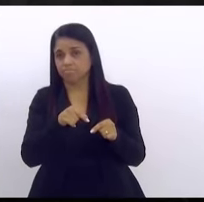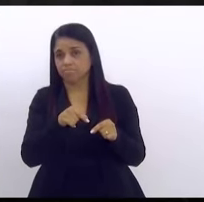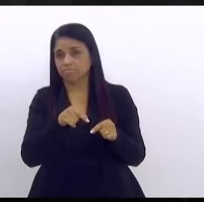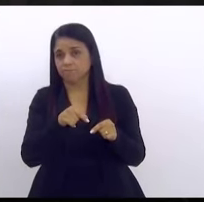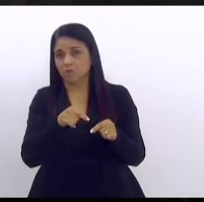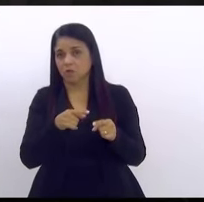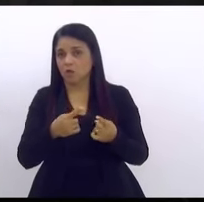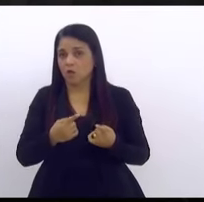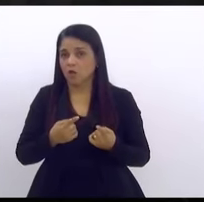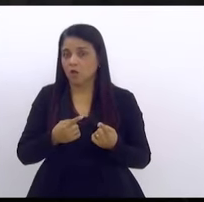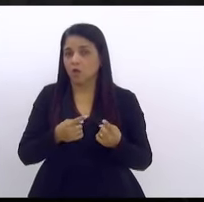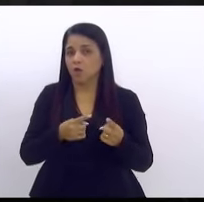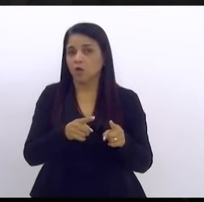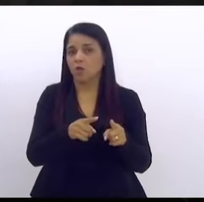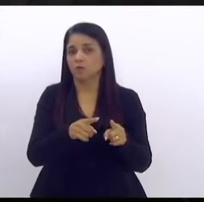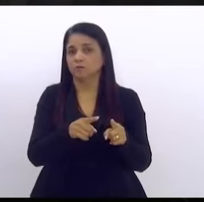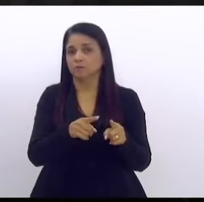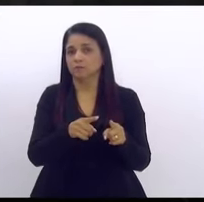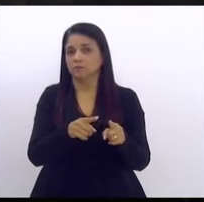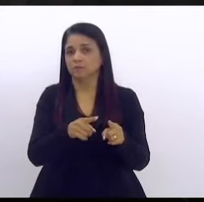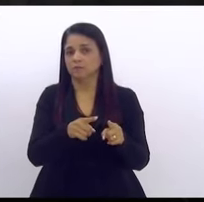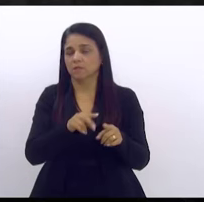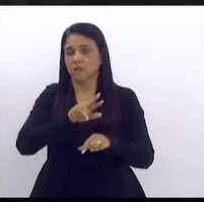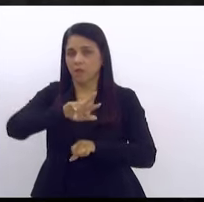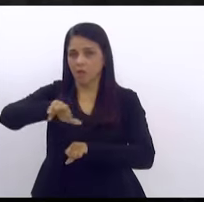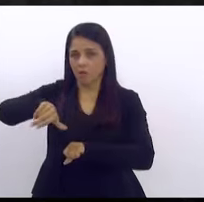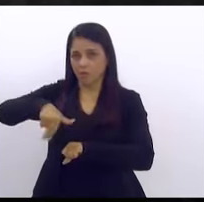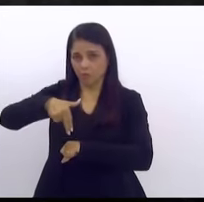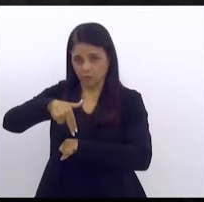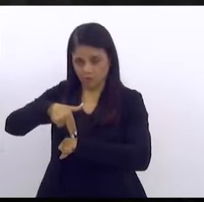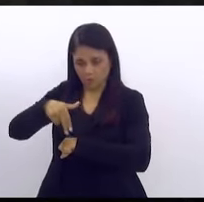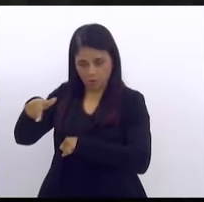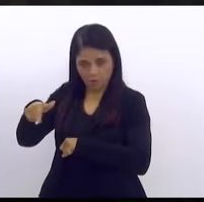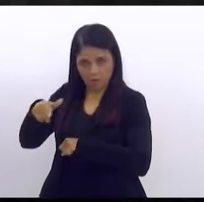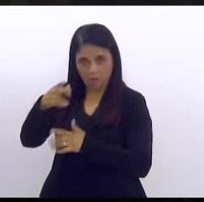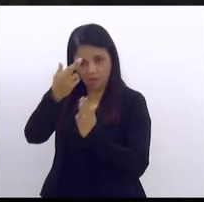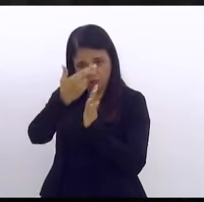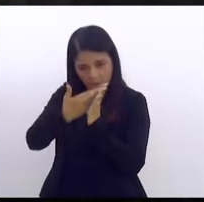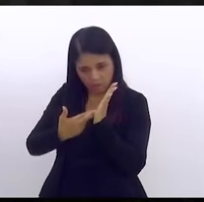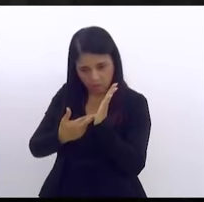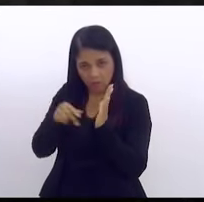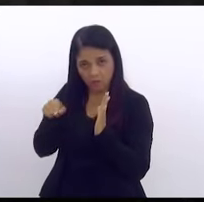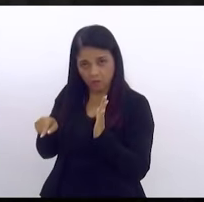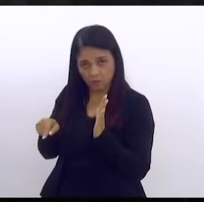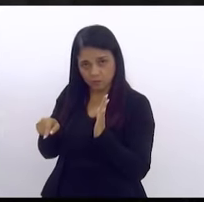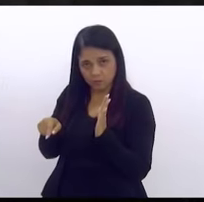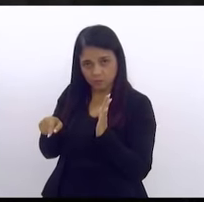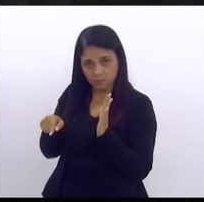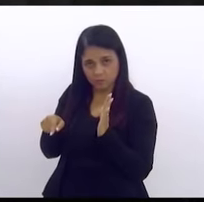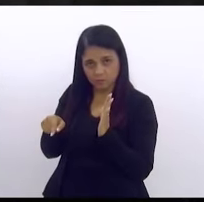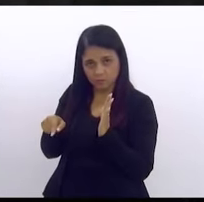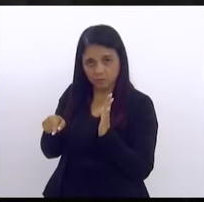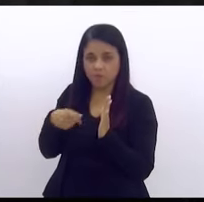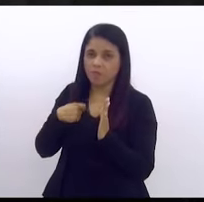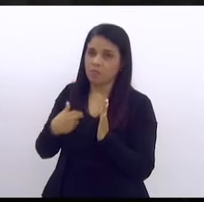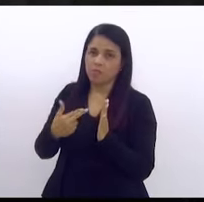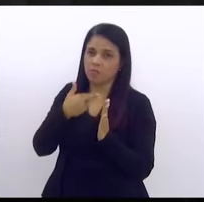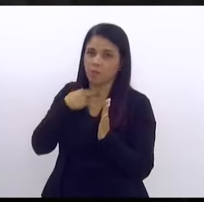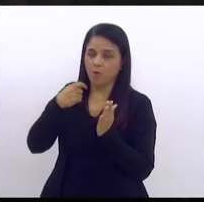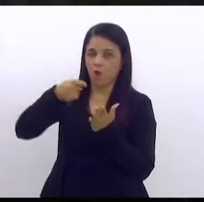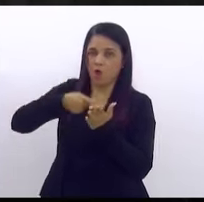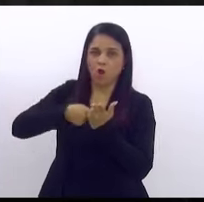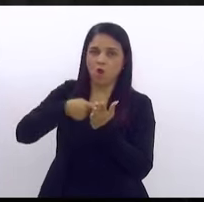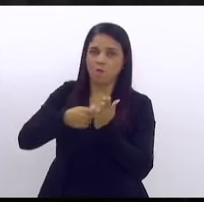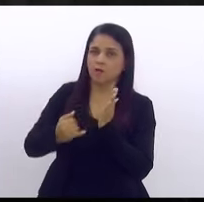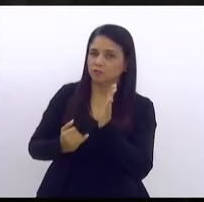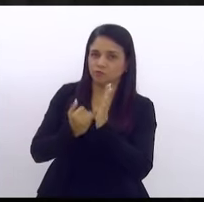contra, porque a União, como está escrito lá no relatório, em tese, não pode cobrar juros dos estados,